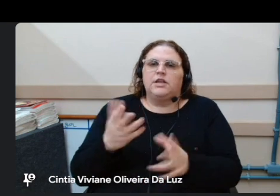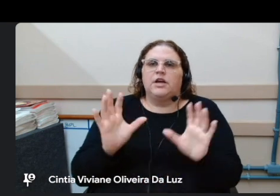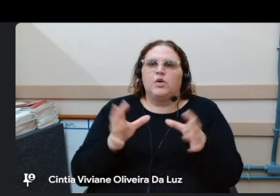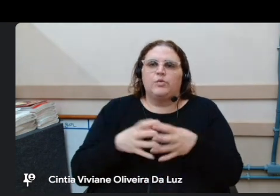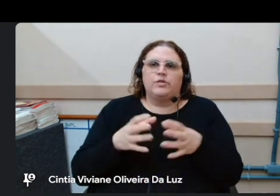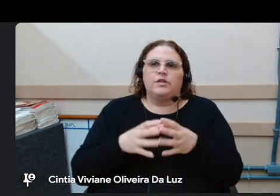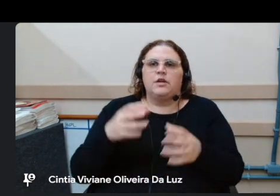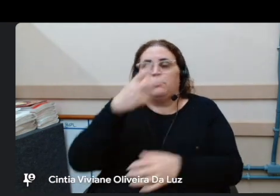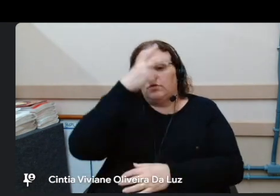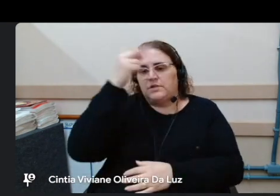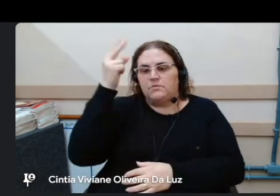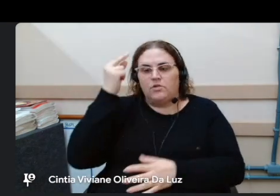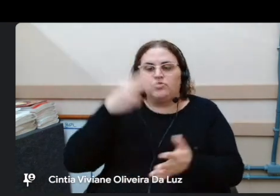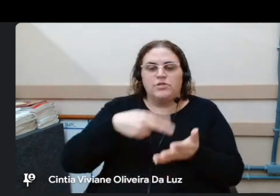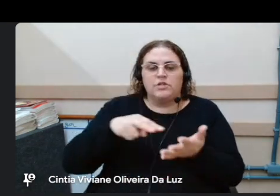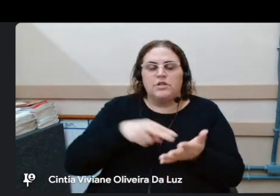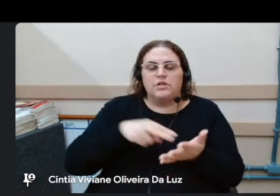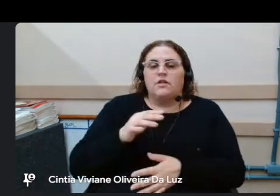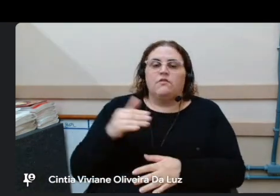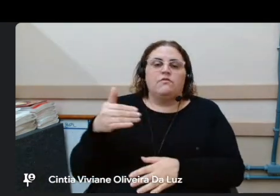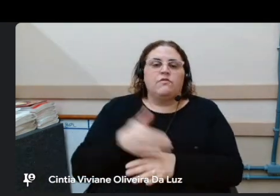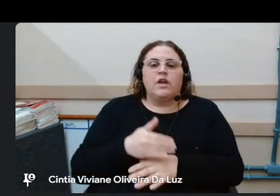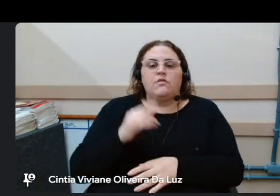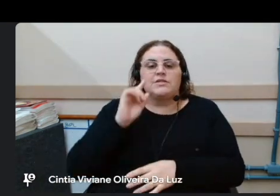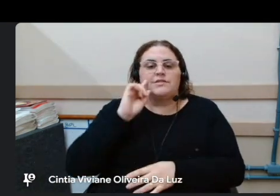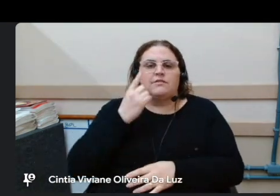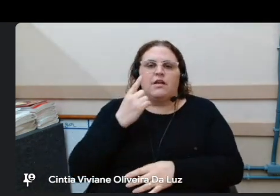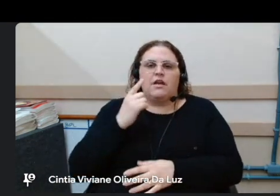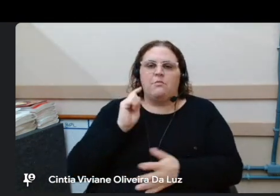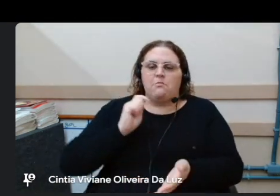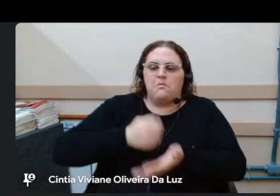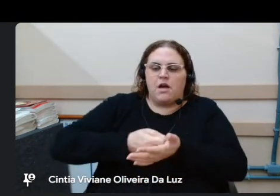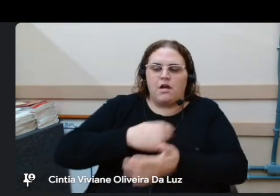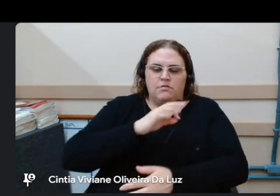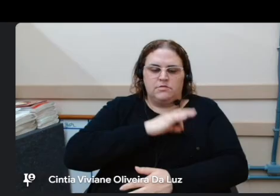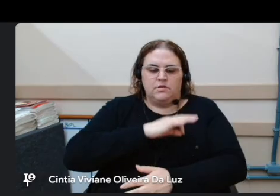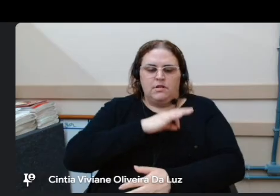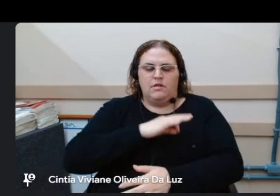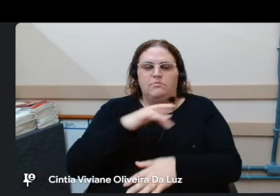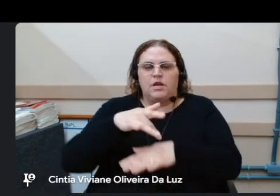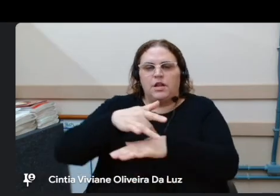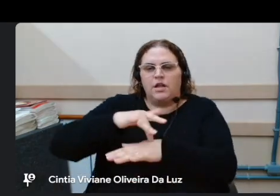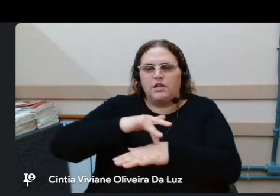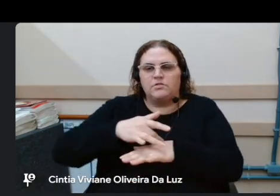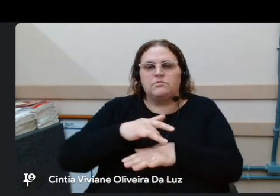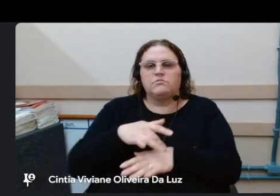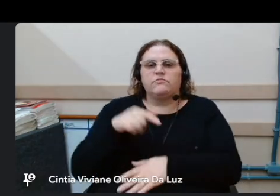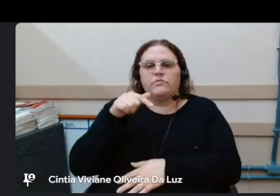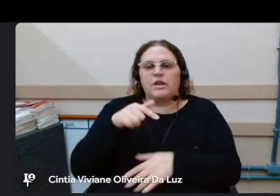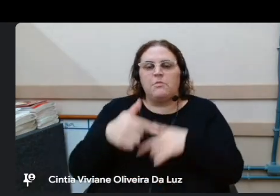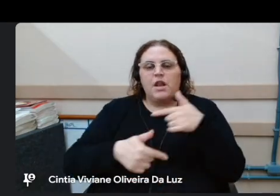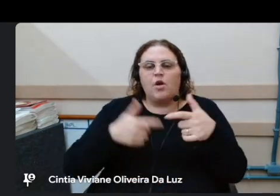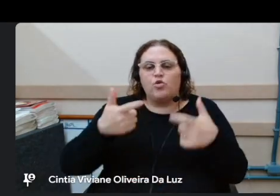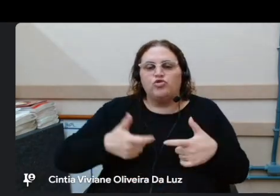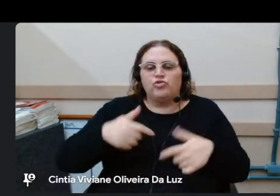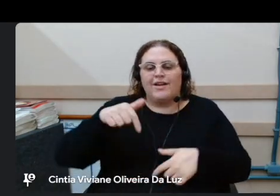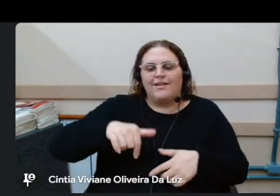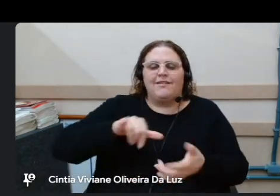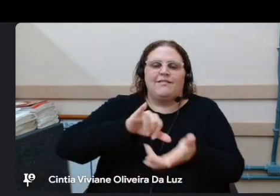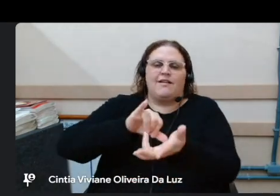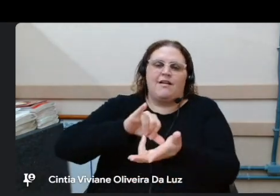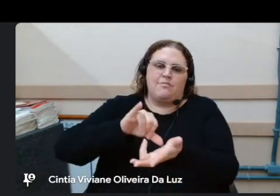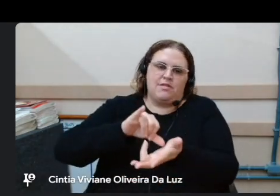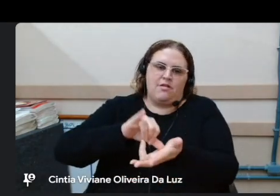a companhia Municipal de dança veio um pouco isso para pagar um salário né para bailarinos e bailarinas